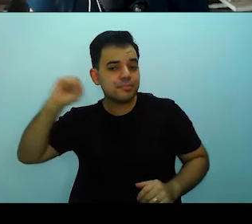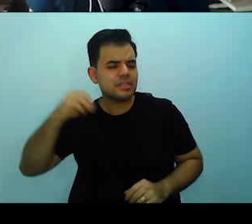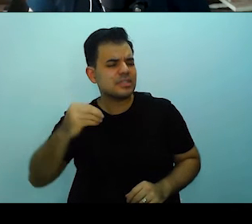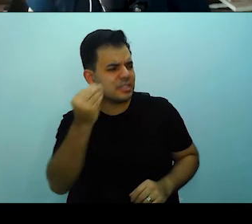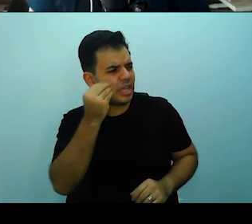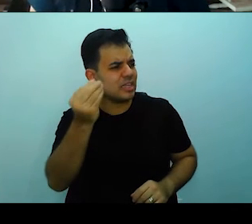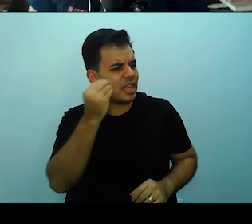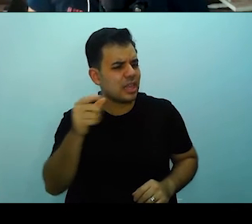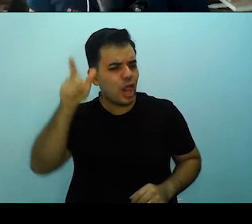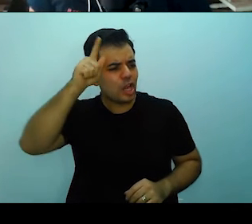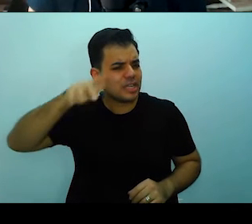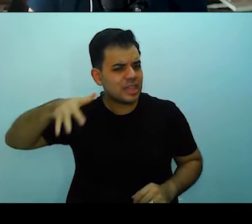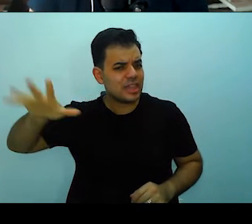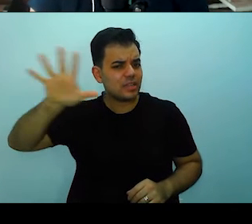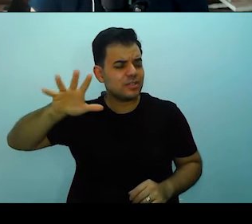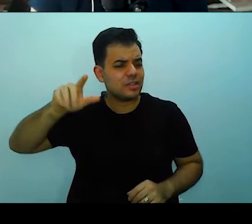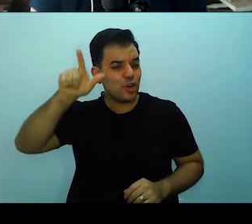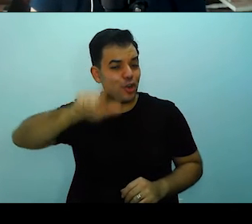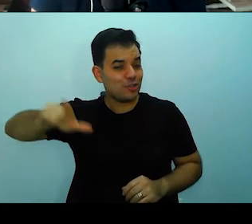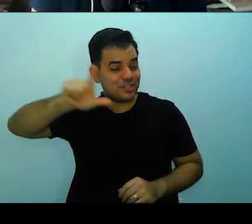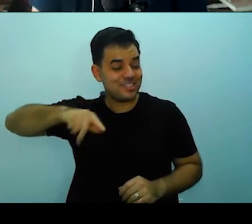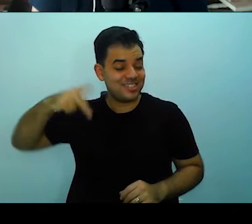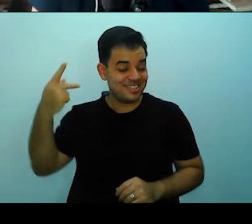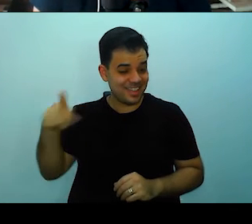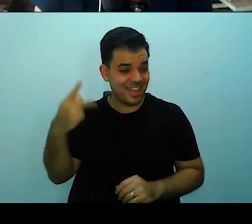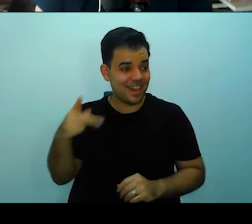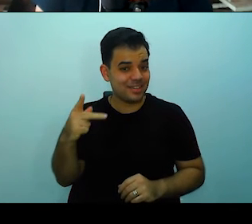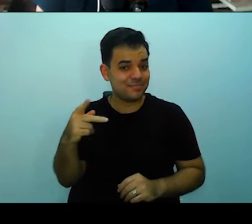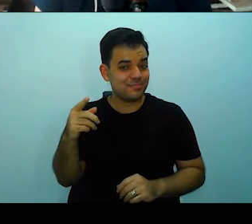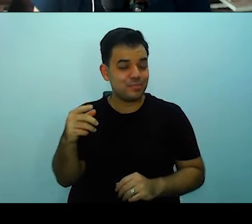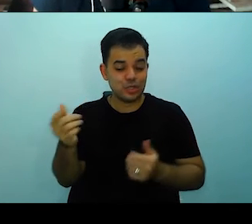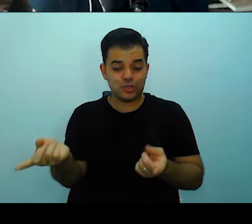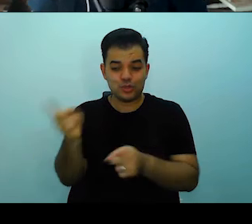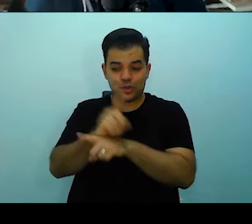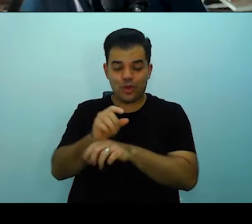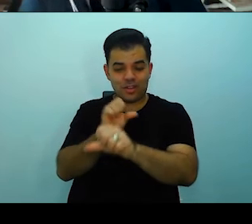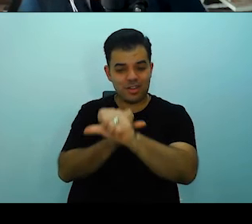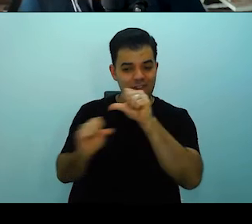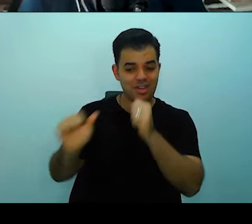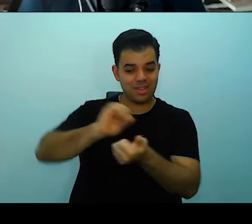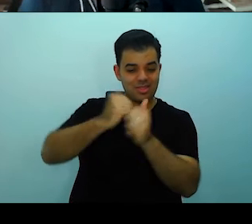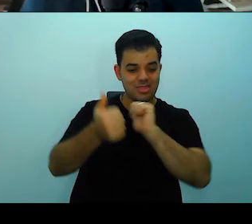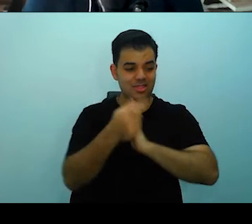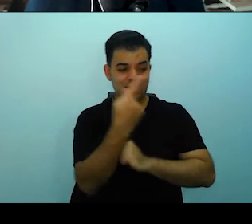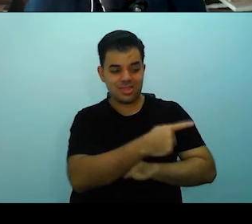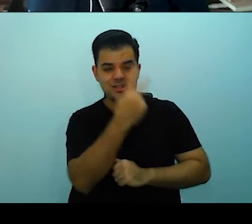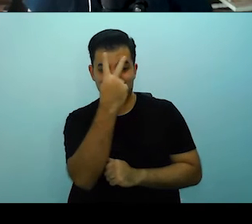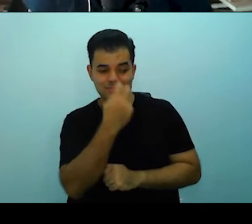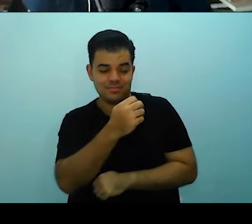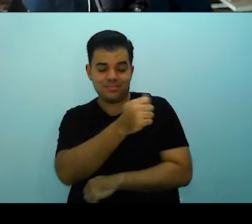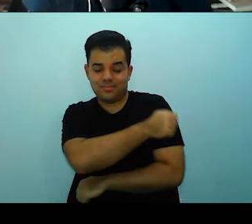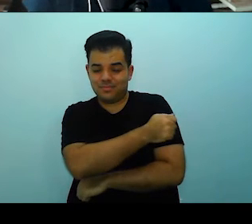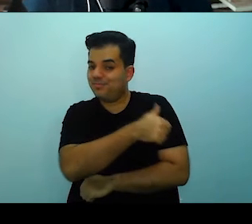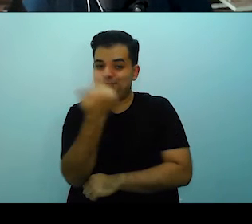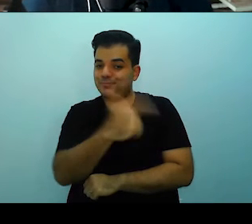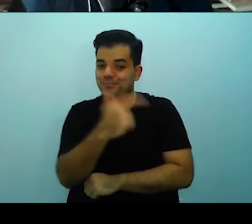a lógica delas, e não tenta fazer essa conversão semântica. Então isso é um problema que, como vocês podem observar, repercute